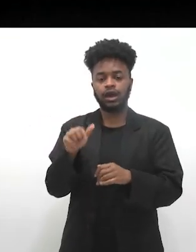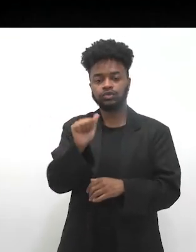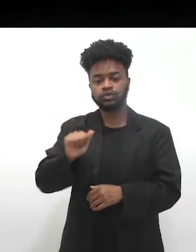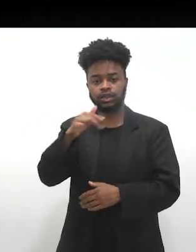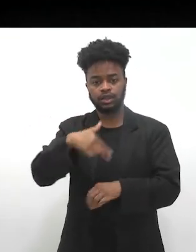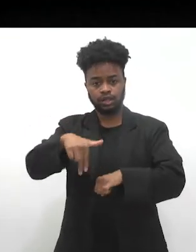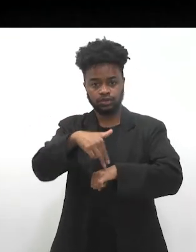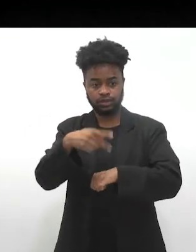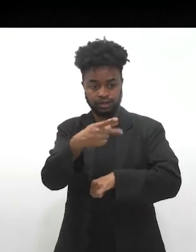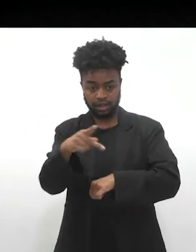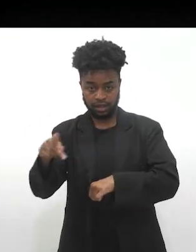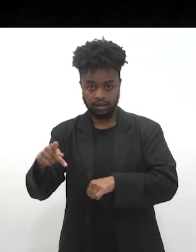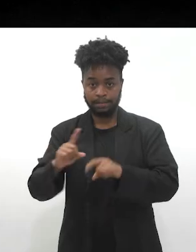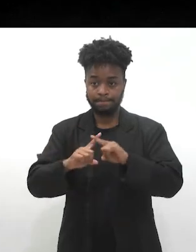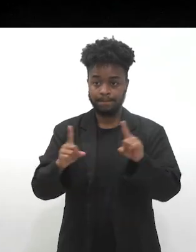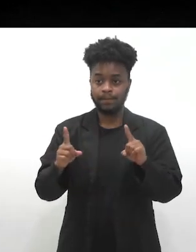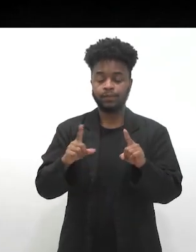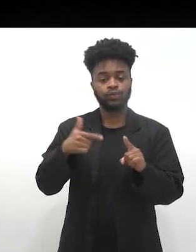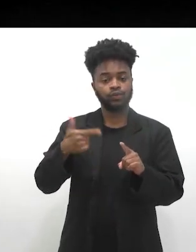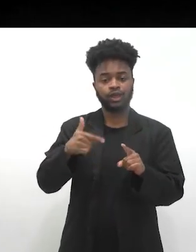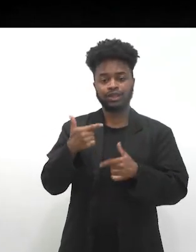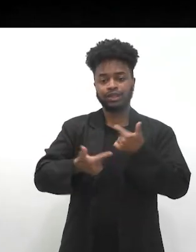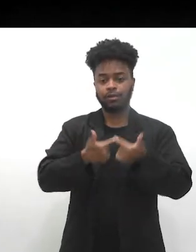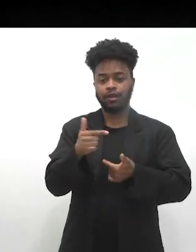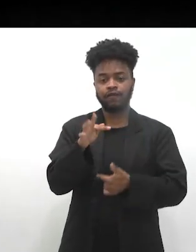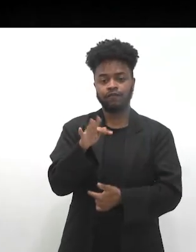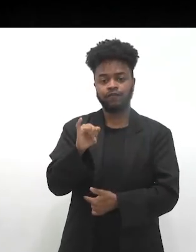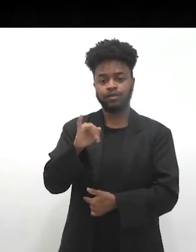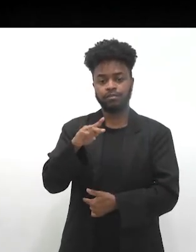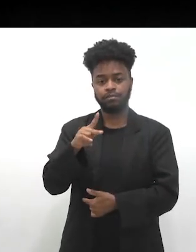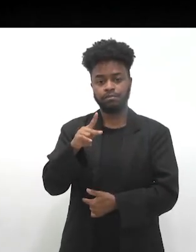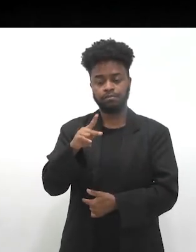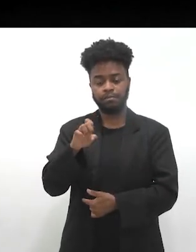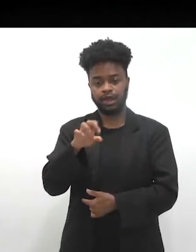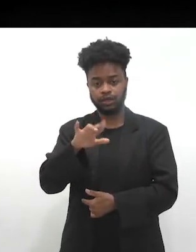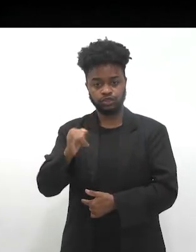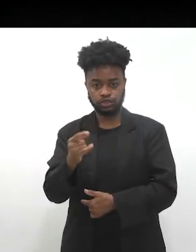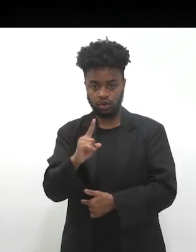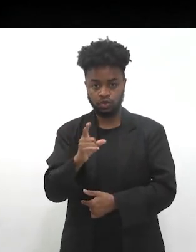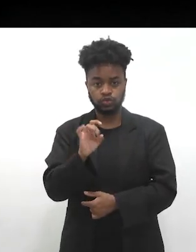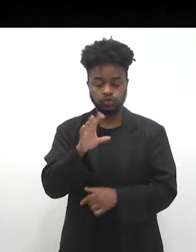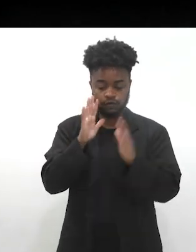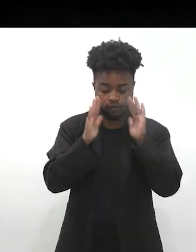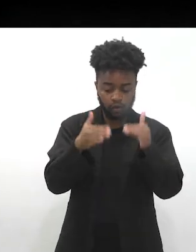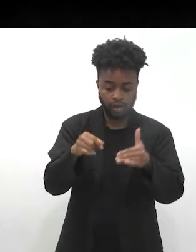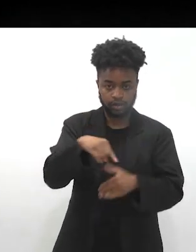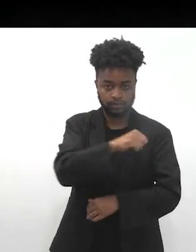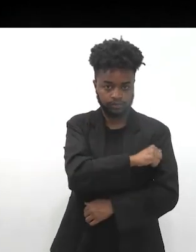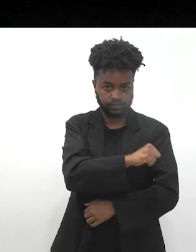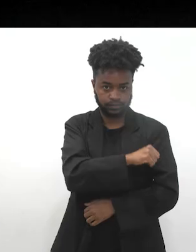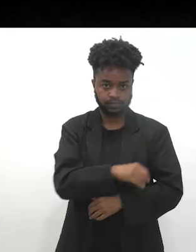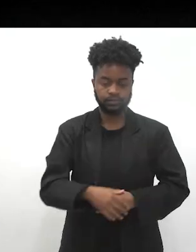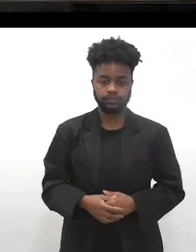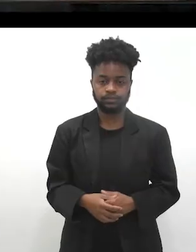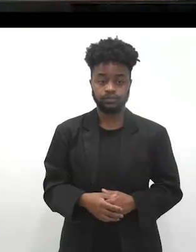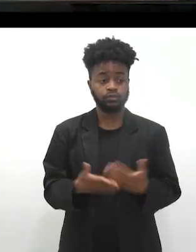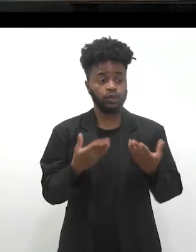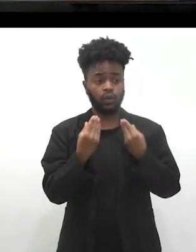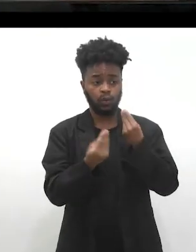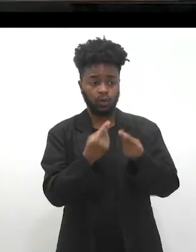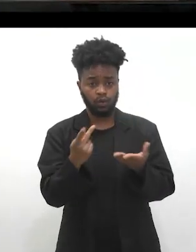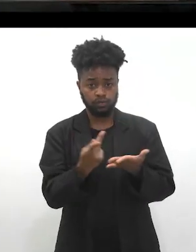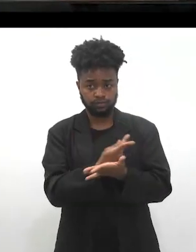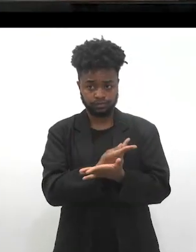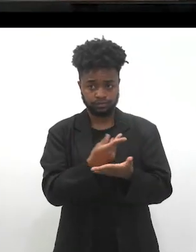nacional deles. Então, a gente não tem feito esse trabalho via FRIPERJ. O FRIPERJ tem concentrado muito no Estado do Rio de Janeiro, desenvolvimento do Estado do Rio de Janeiro. E como é que tem